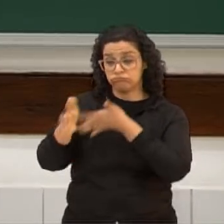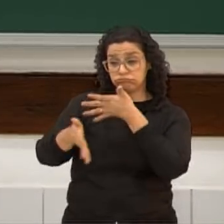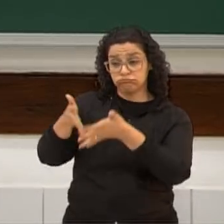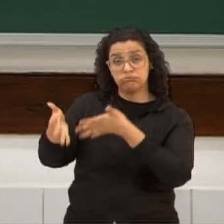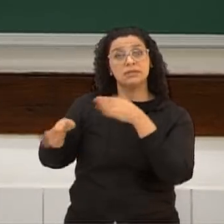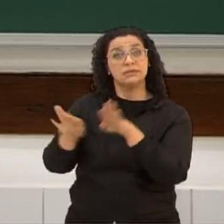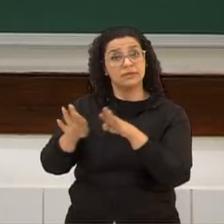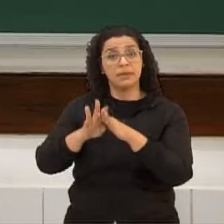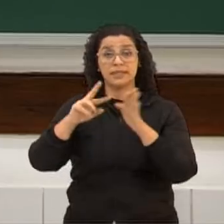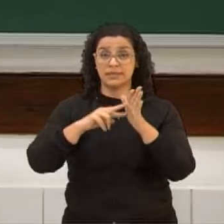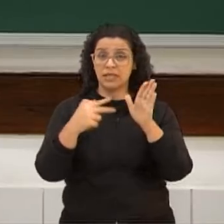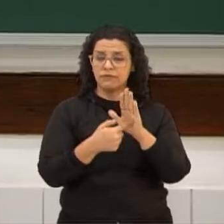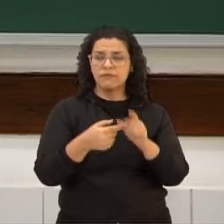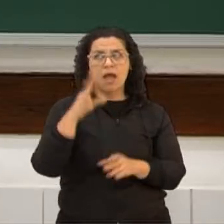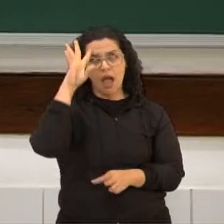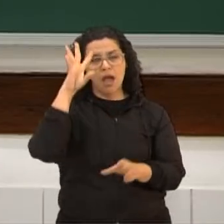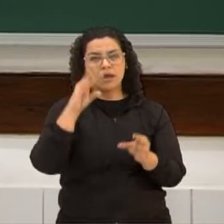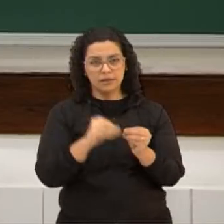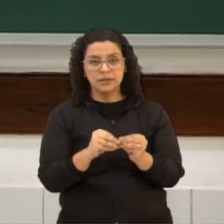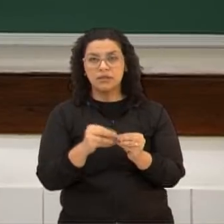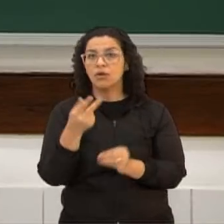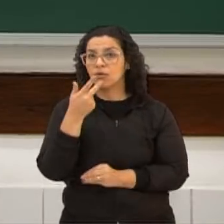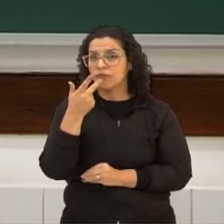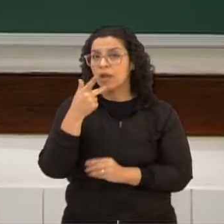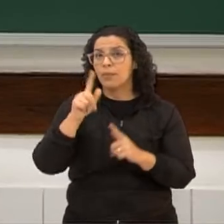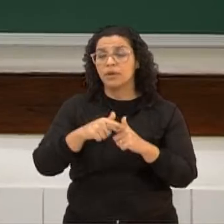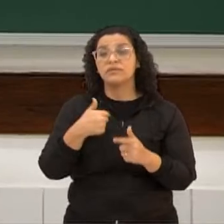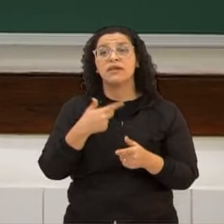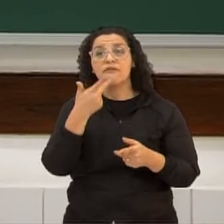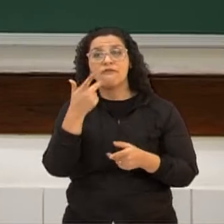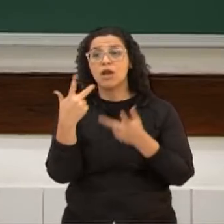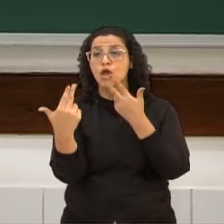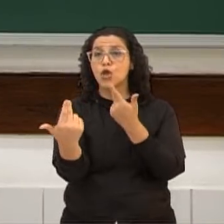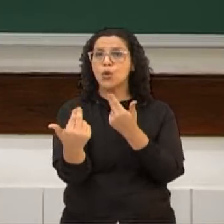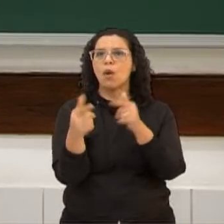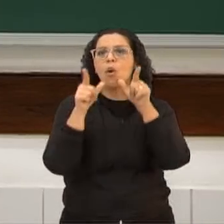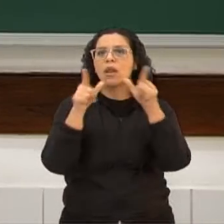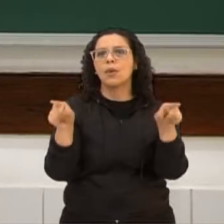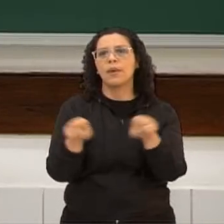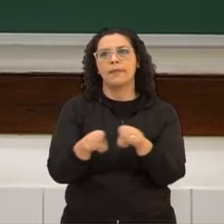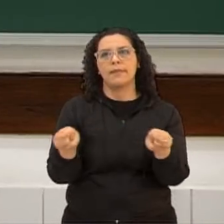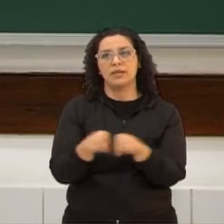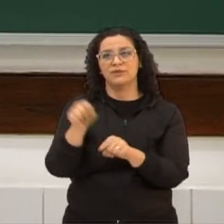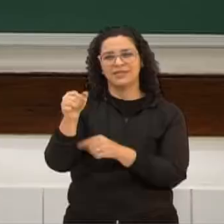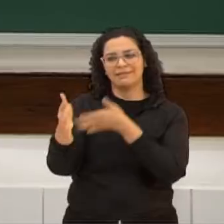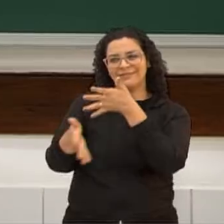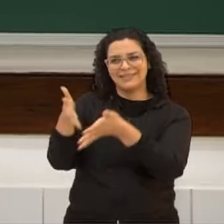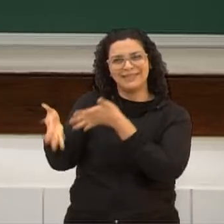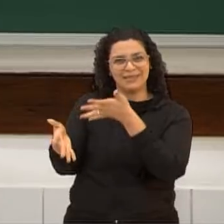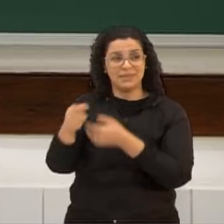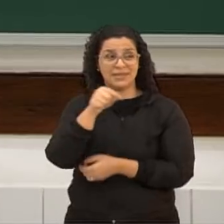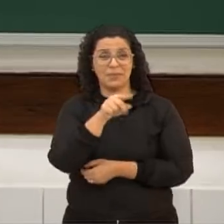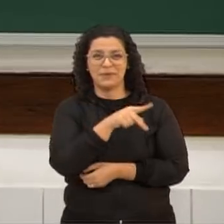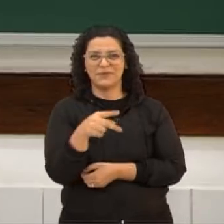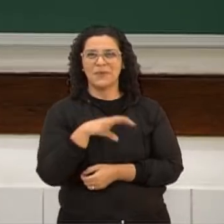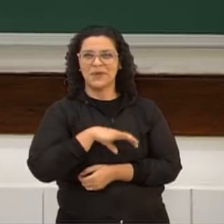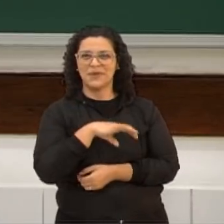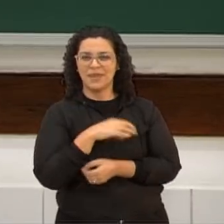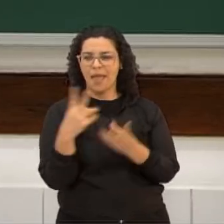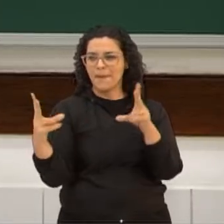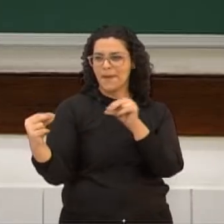uma significação para você e você vai entender o que eu estou falando, porque você fala a minha mesma língua, a língua portuguesa, tá? Então,